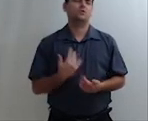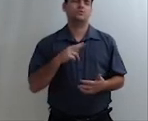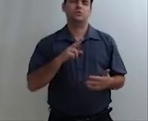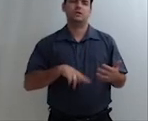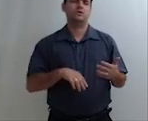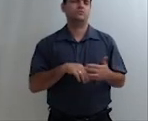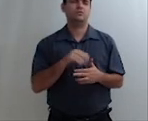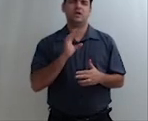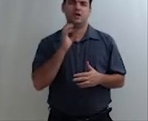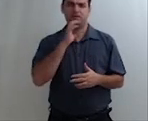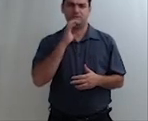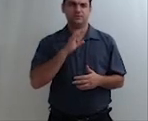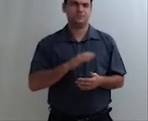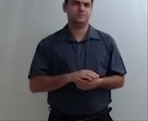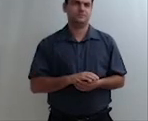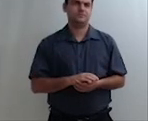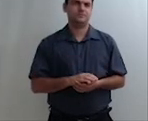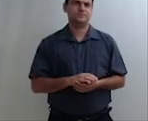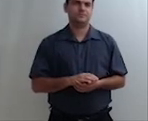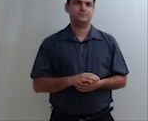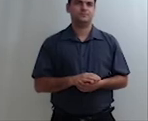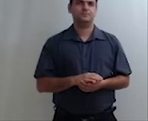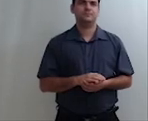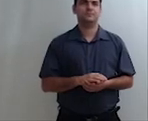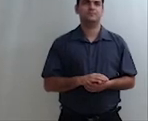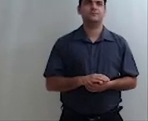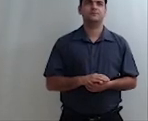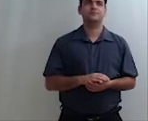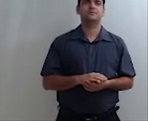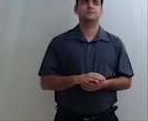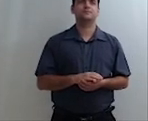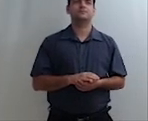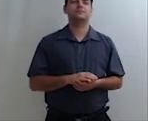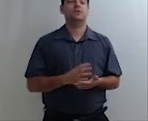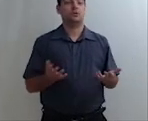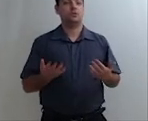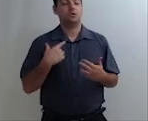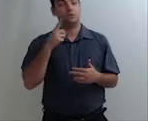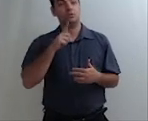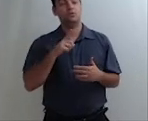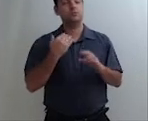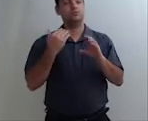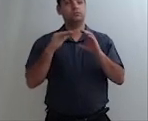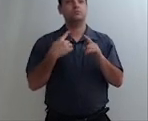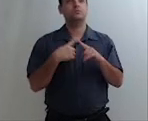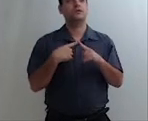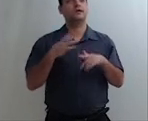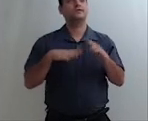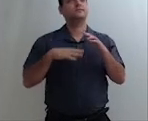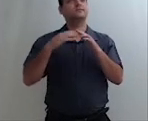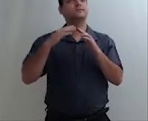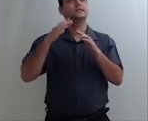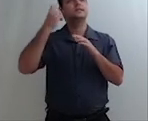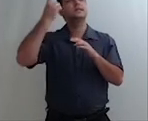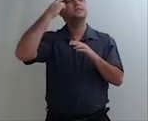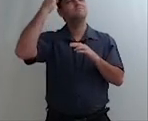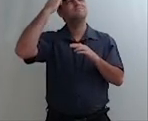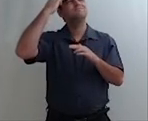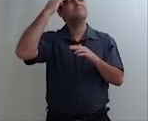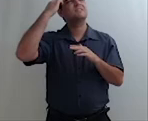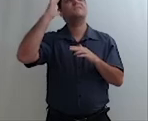o o voto que que fiz disponibilizar há pouco aos colegas A falsa memória é grave risco à prova